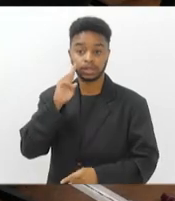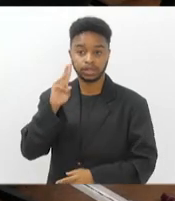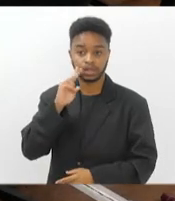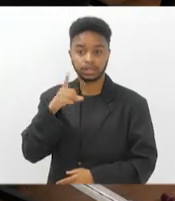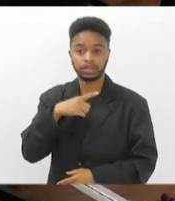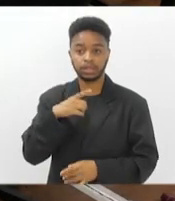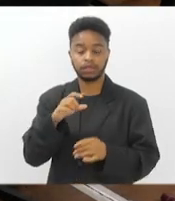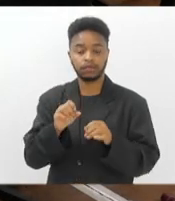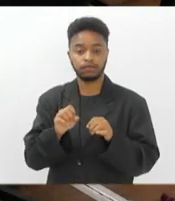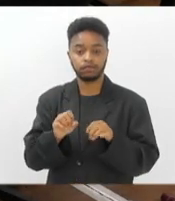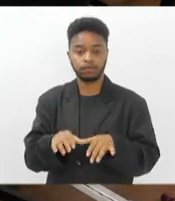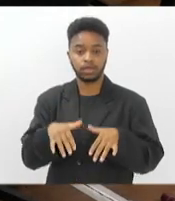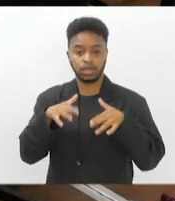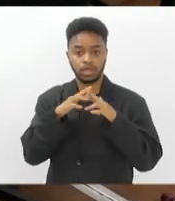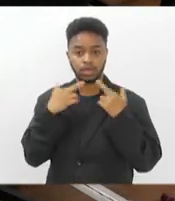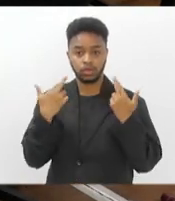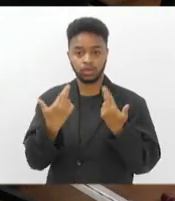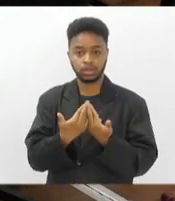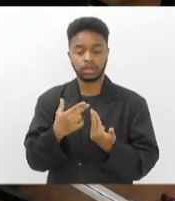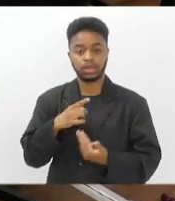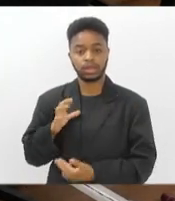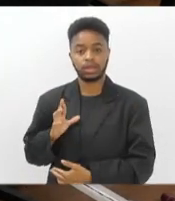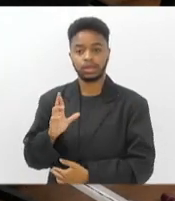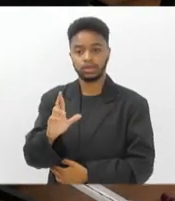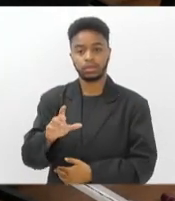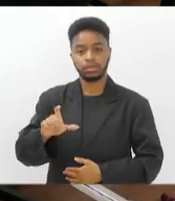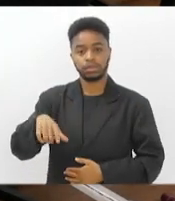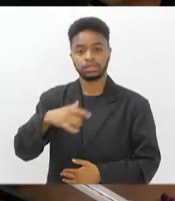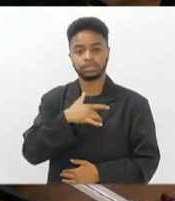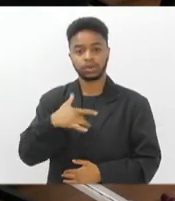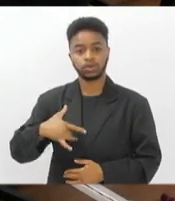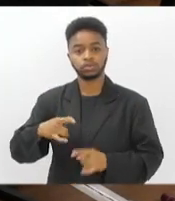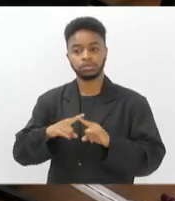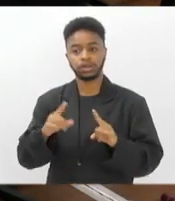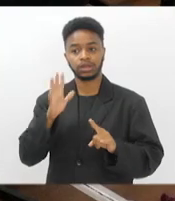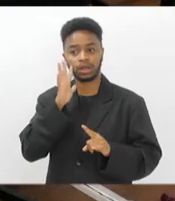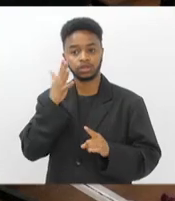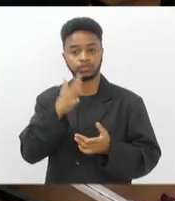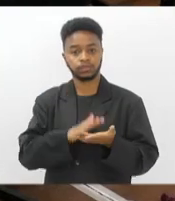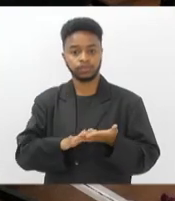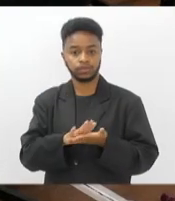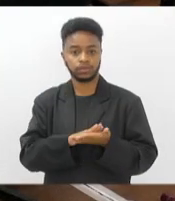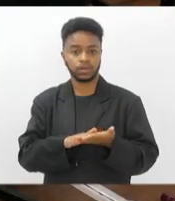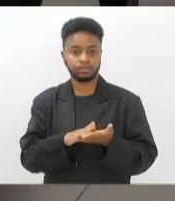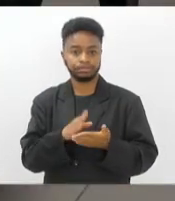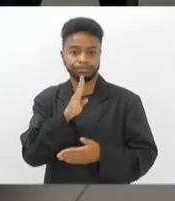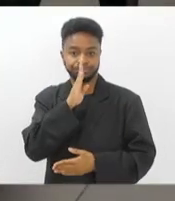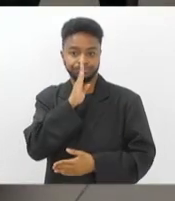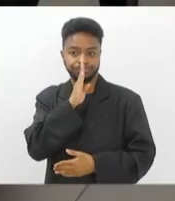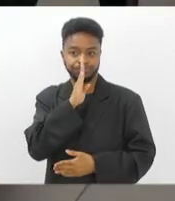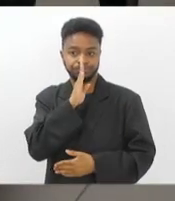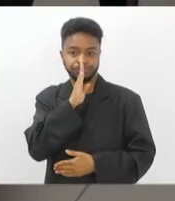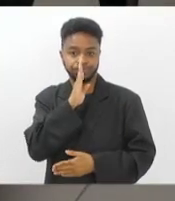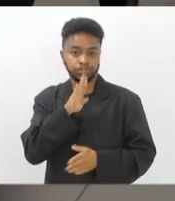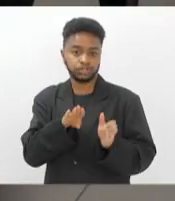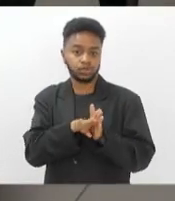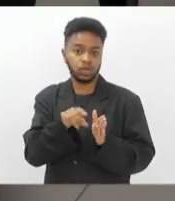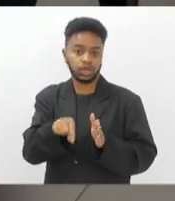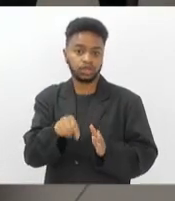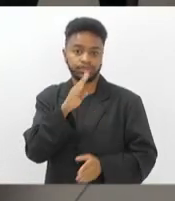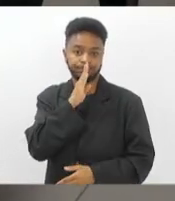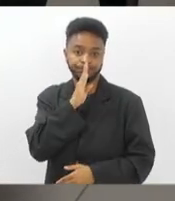pública aonde veio representantes do plano de saúde que não resolveram já vem ficar calado